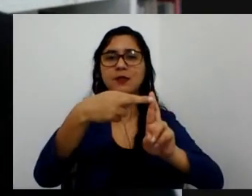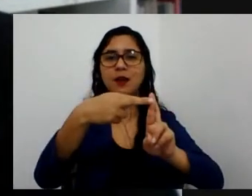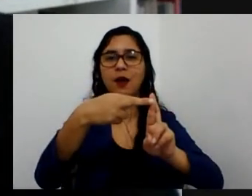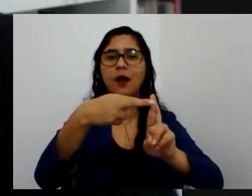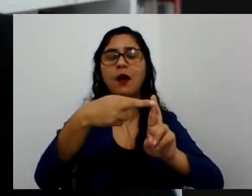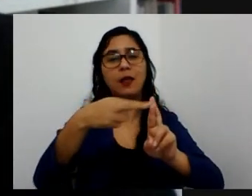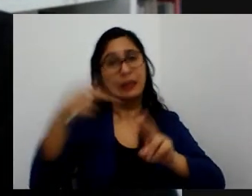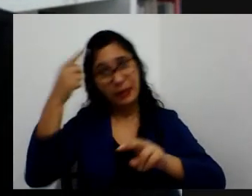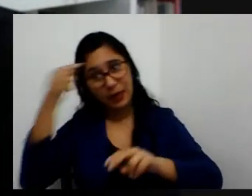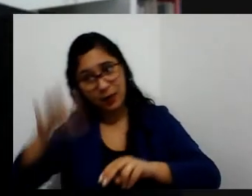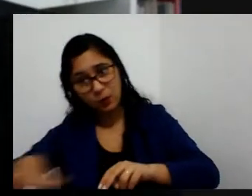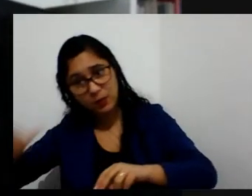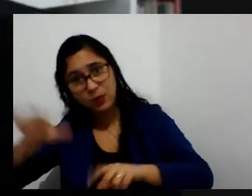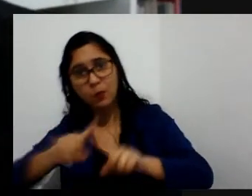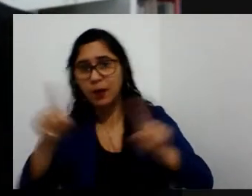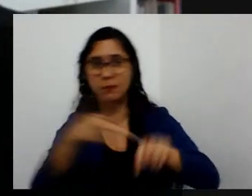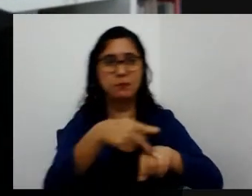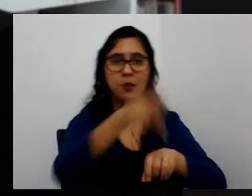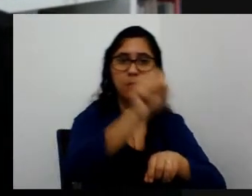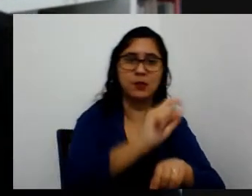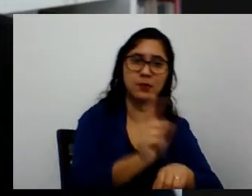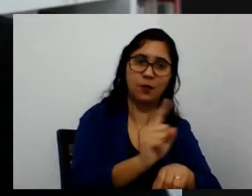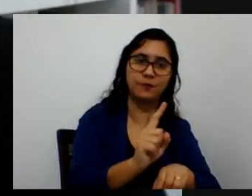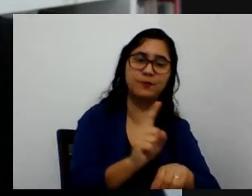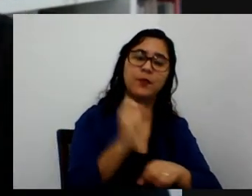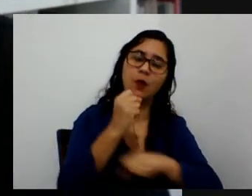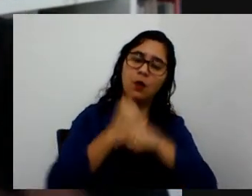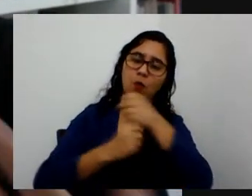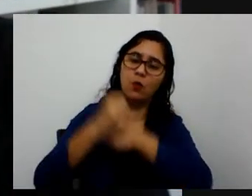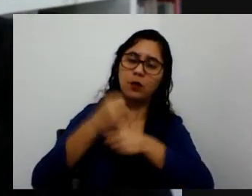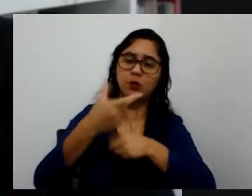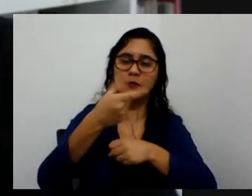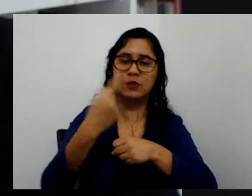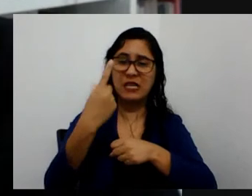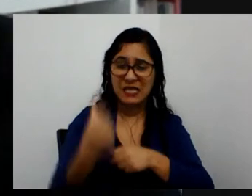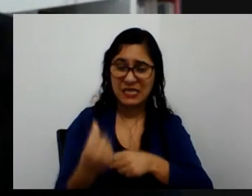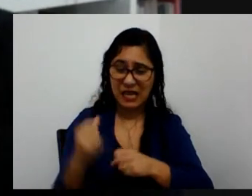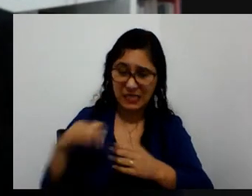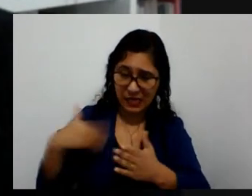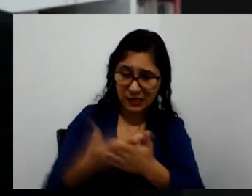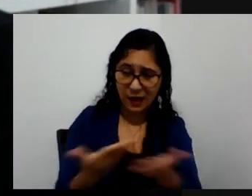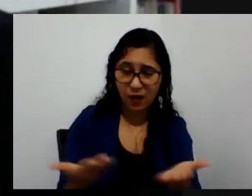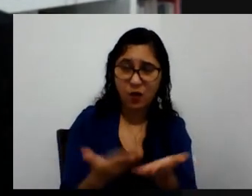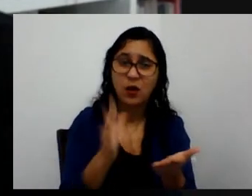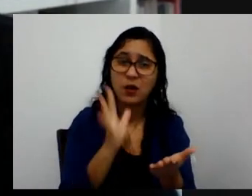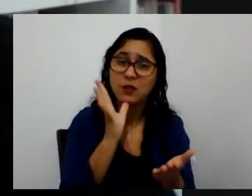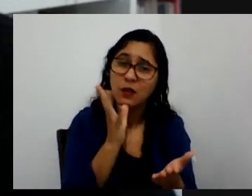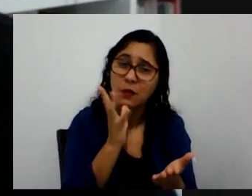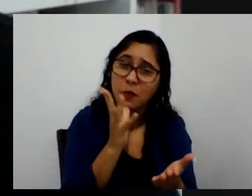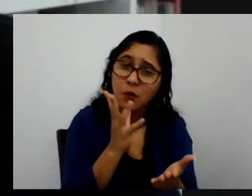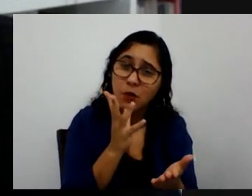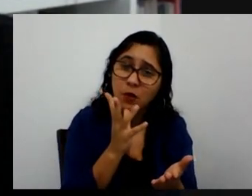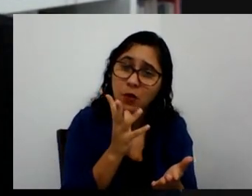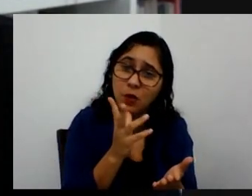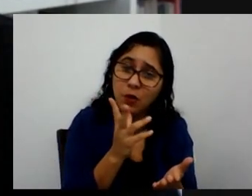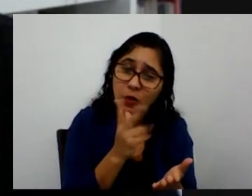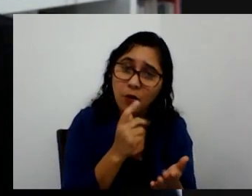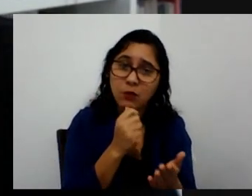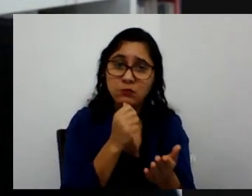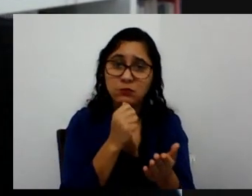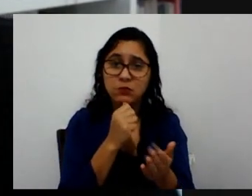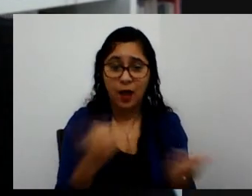isso que aconteceu. De 2016 para cá, houve muita lentidão no tratamento dessa questão, de modo que nós estamos agora,